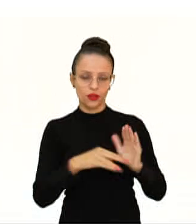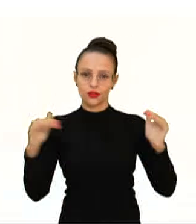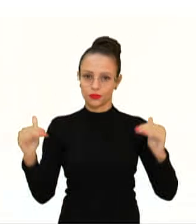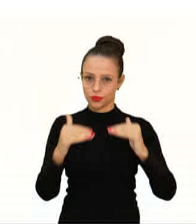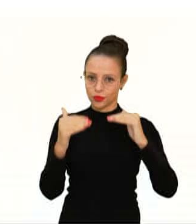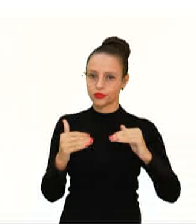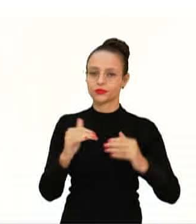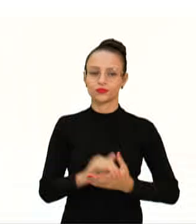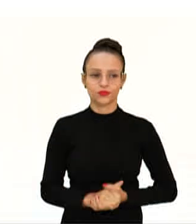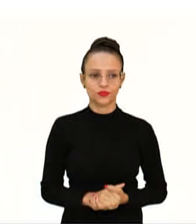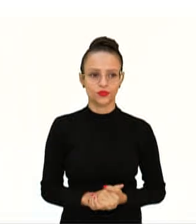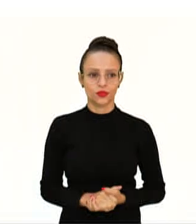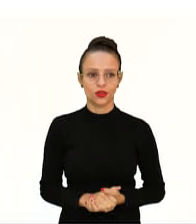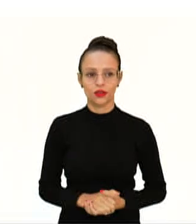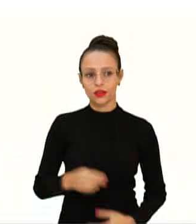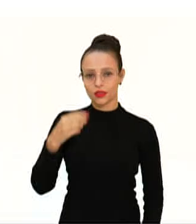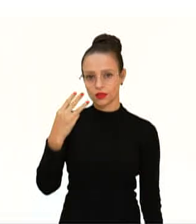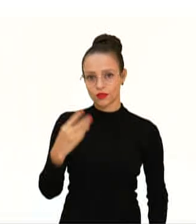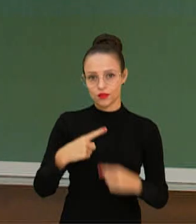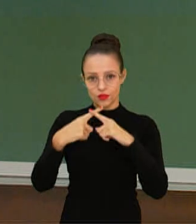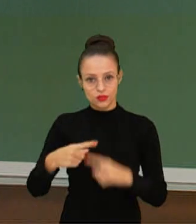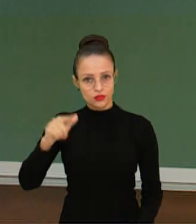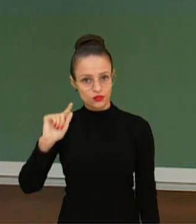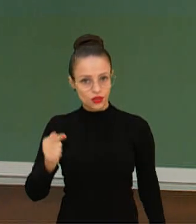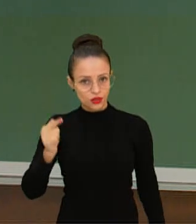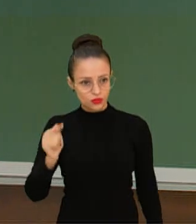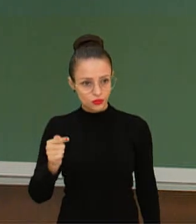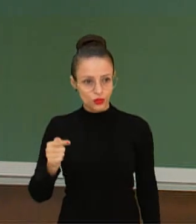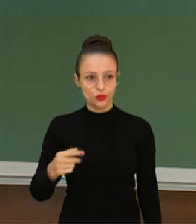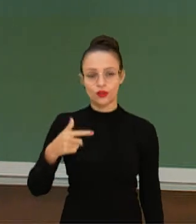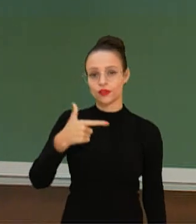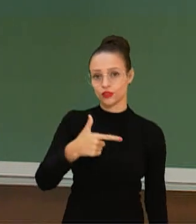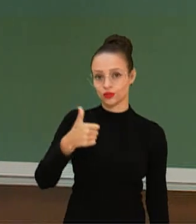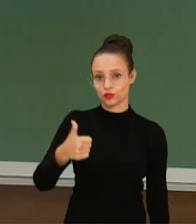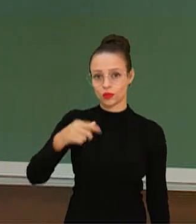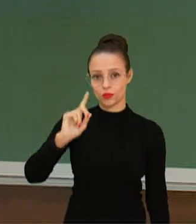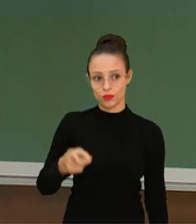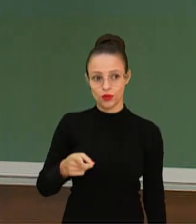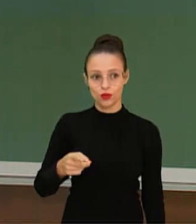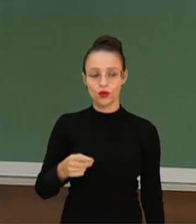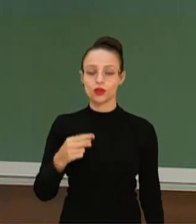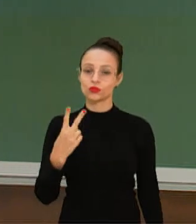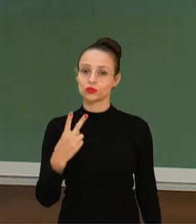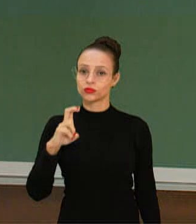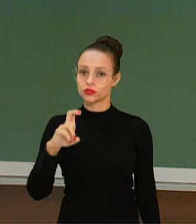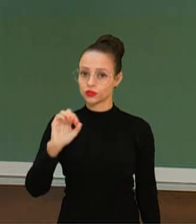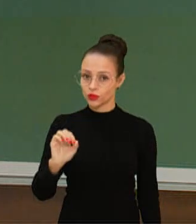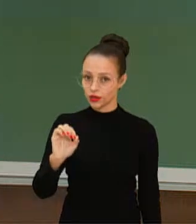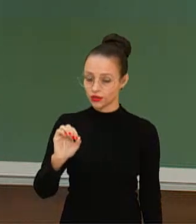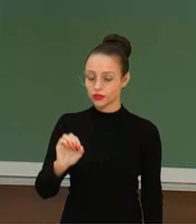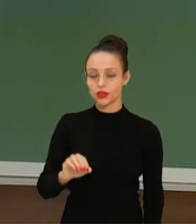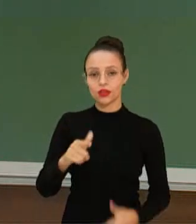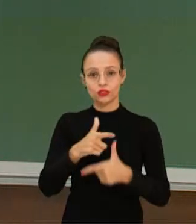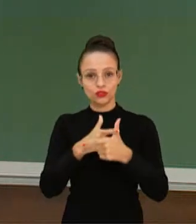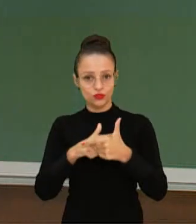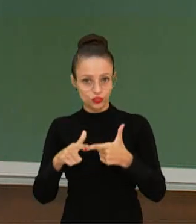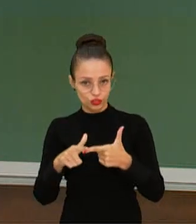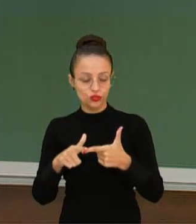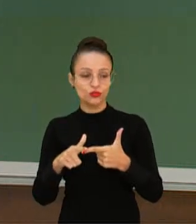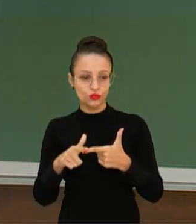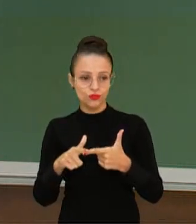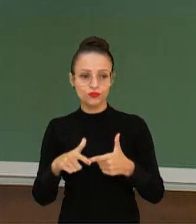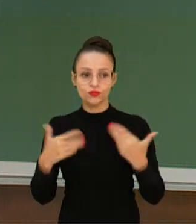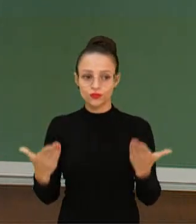proporção. Então, 3 vezes 7 mil, 21 mil. 250 que está multiplicando, passa